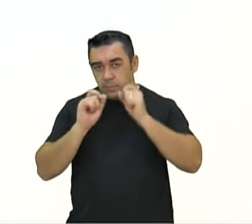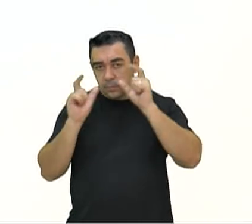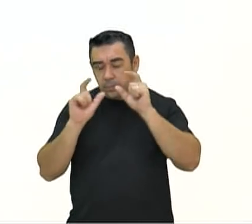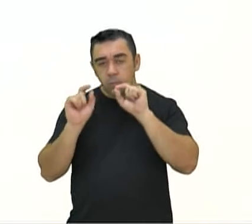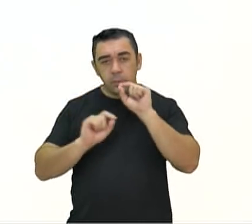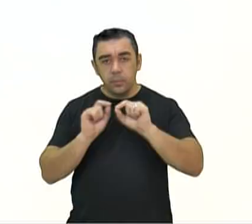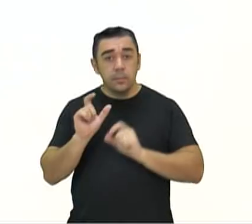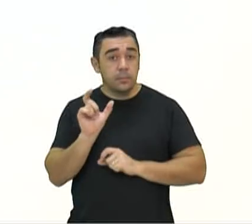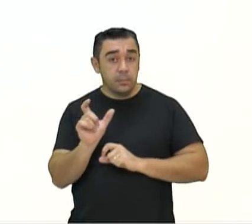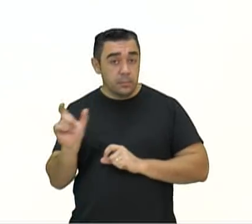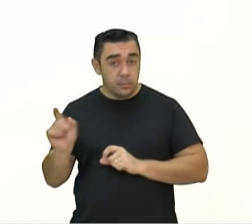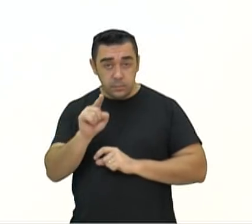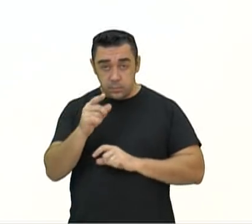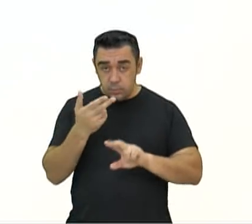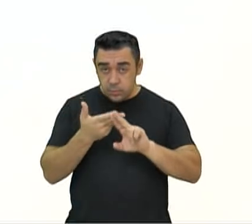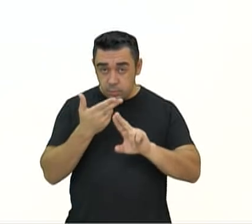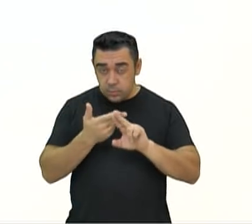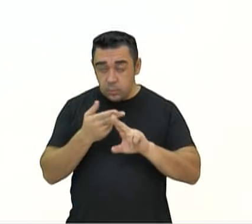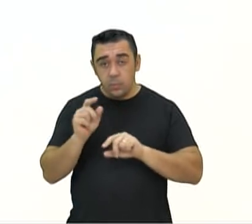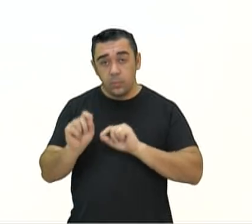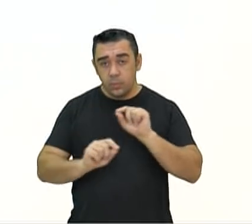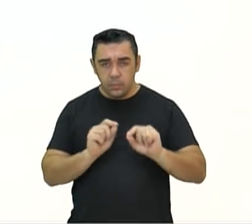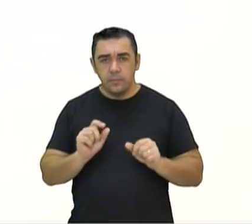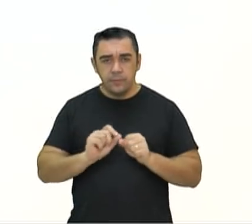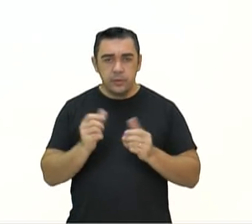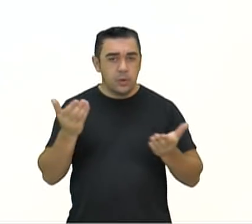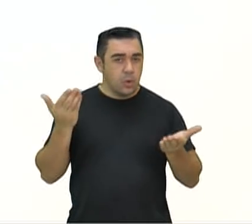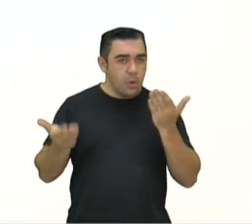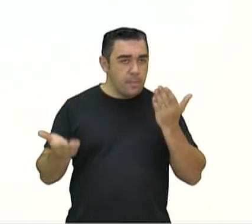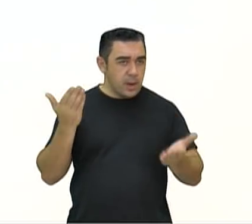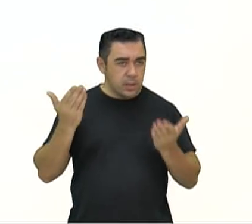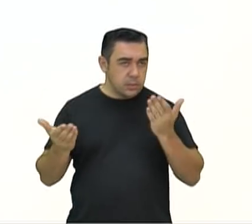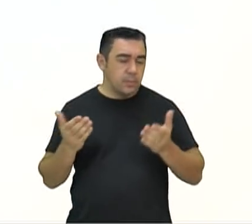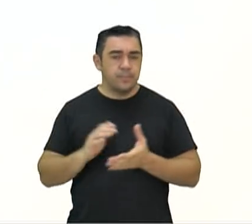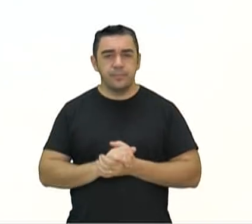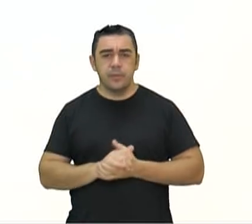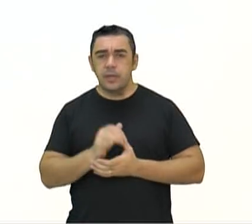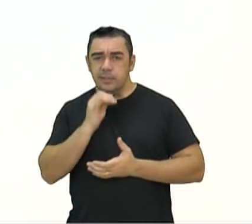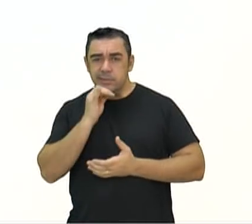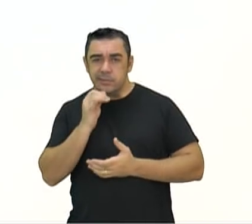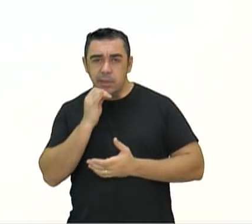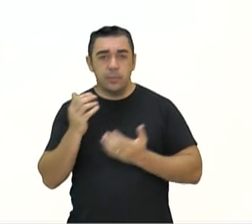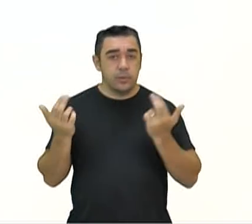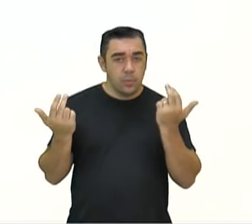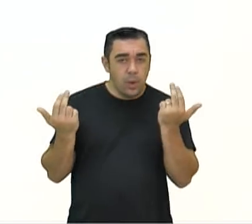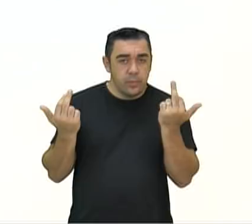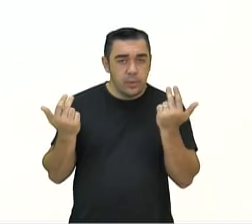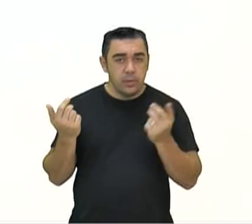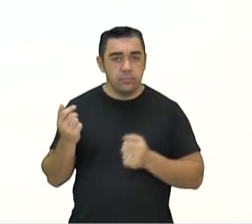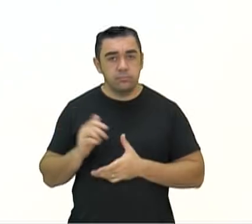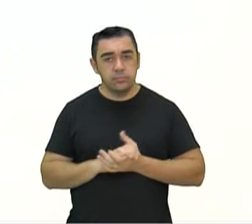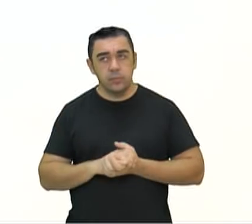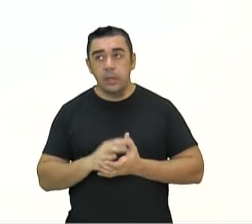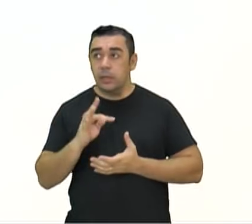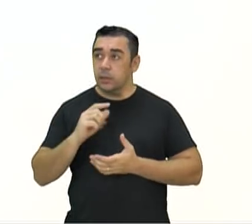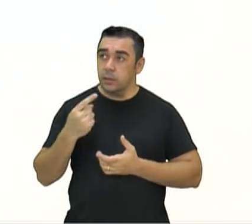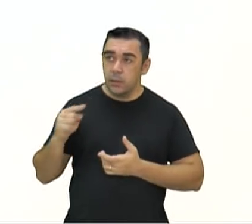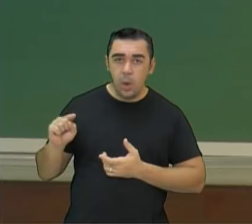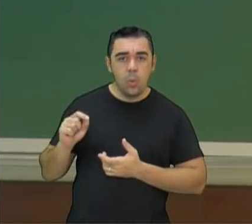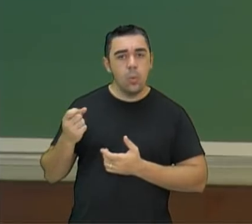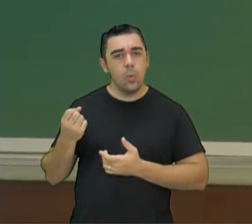atenção nas palavras utilizadas para estabelecer comparações, né? Então, lá de igualdade, tão quanto,